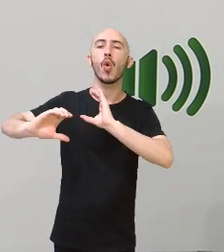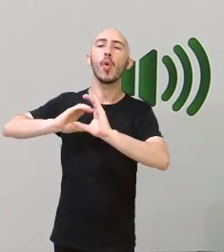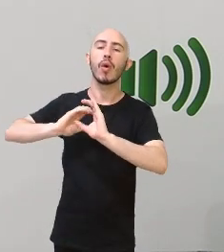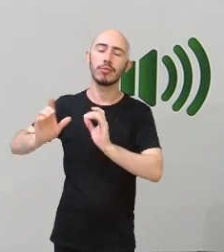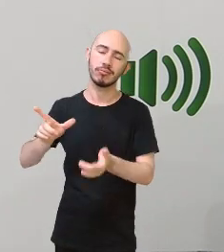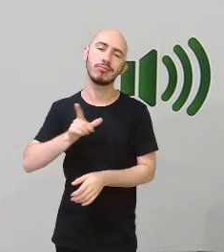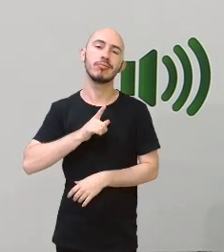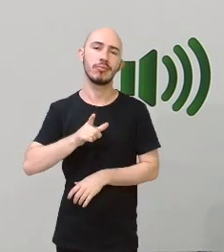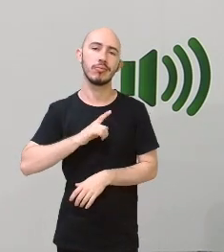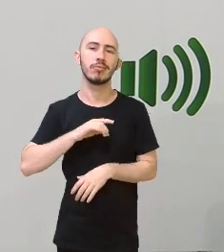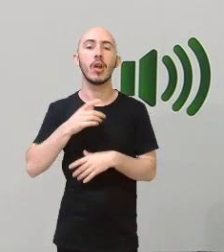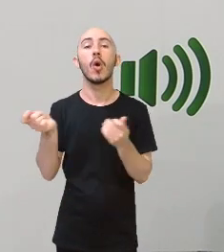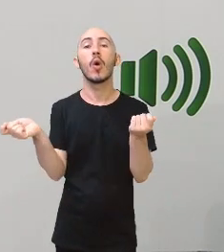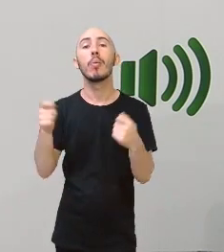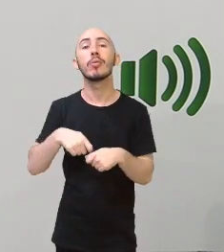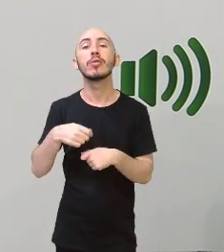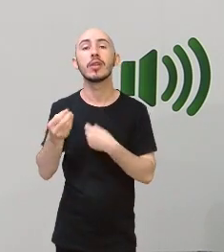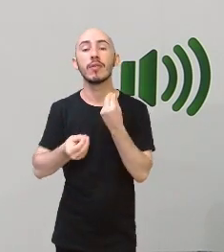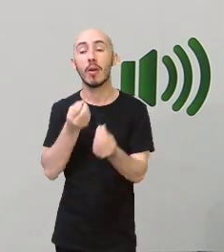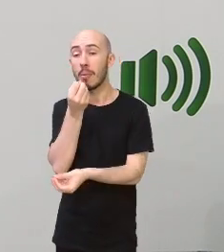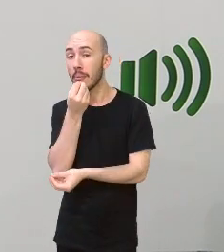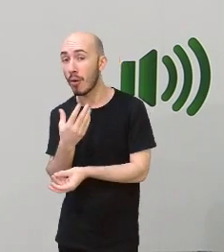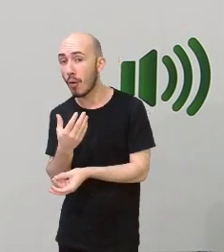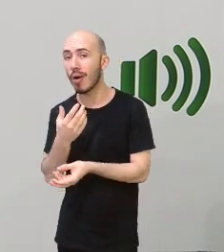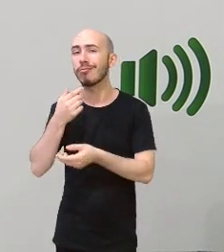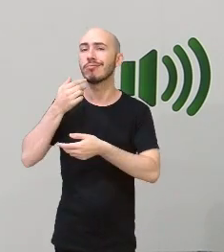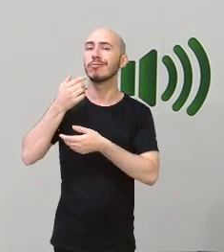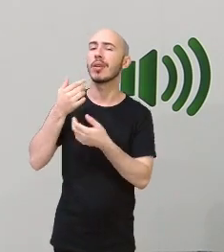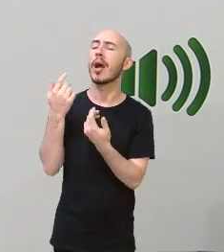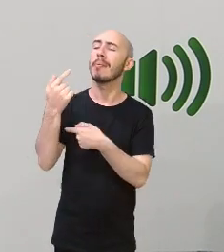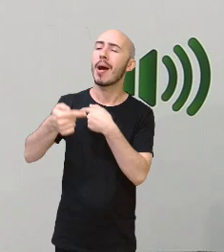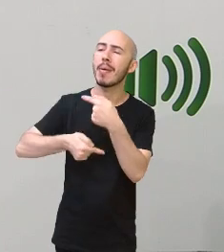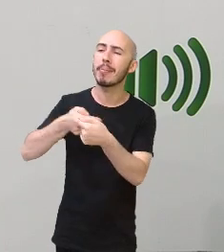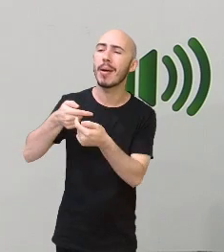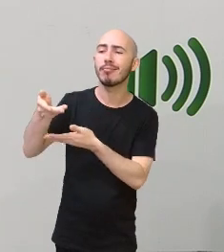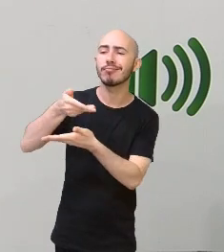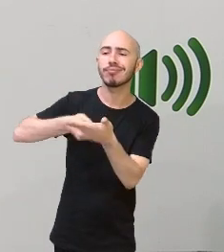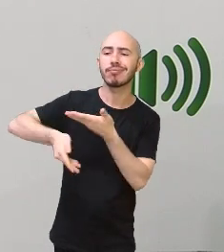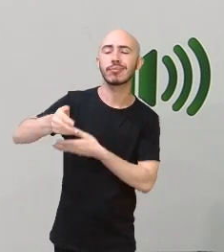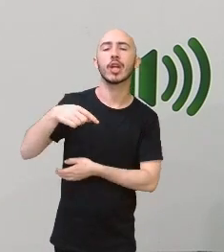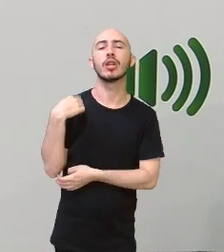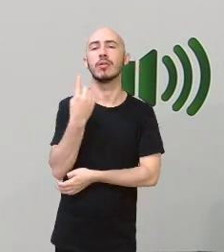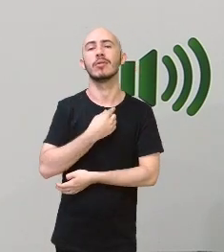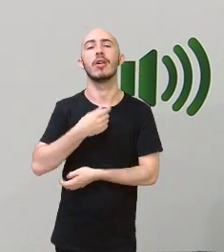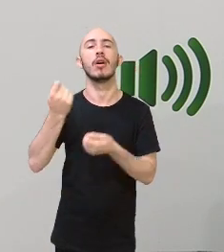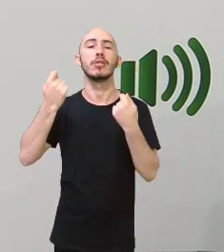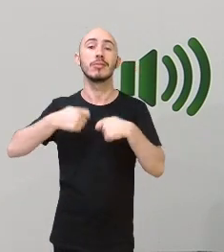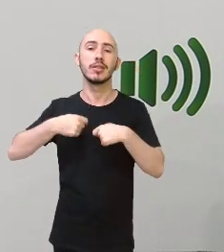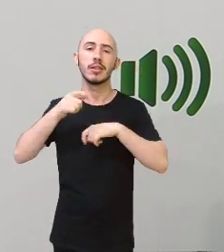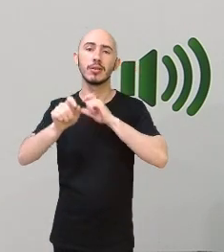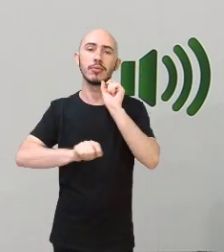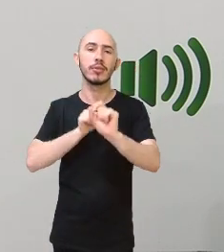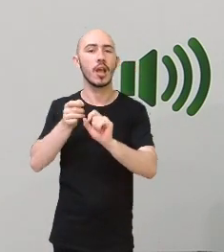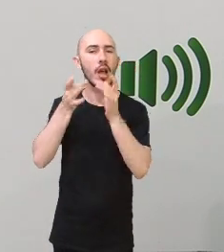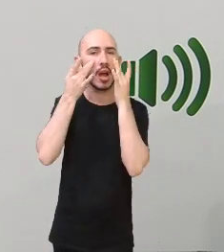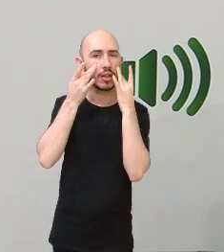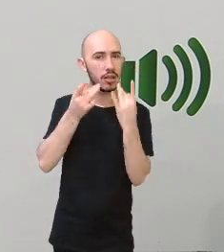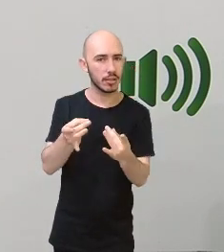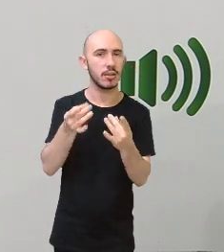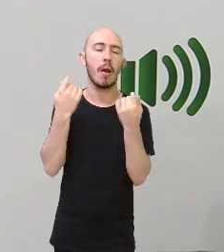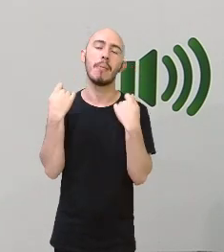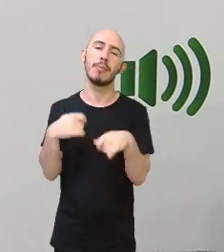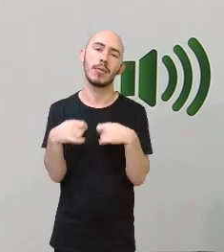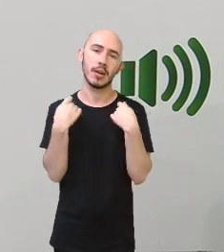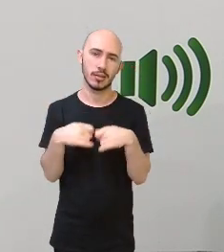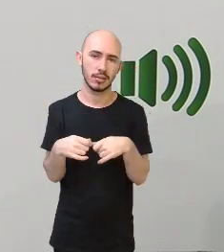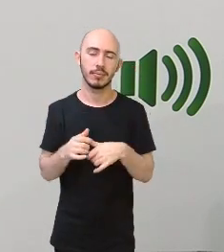que a comunicação seja boa, que funcione de verdade, a gente precisa estar atento. Você